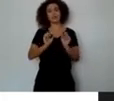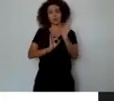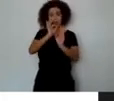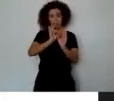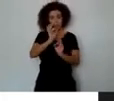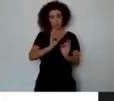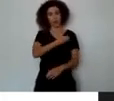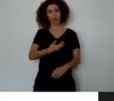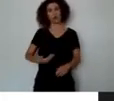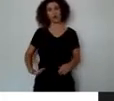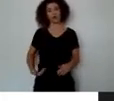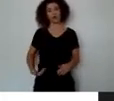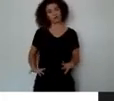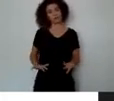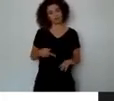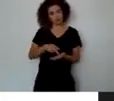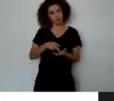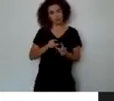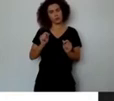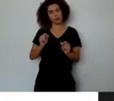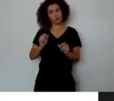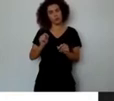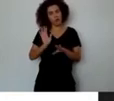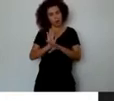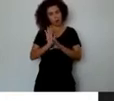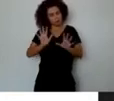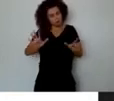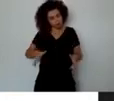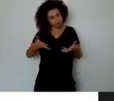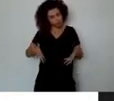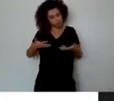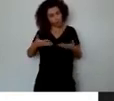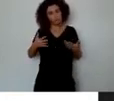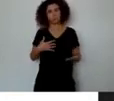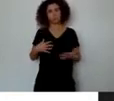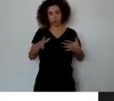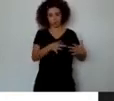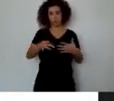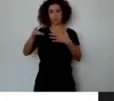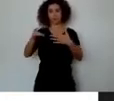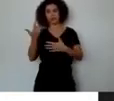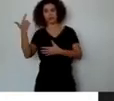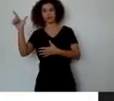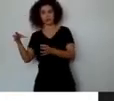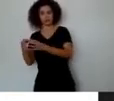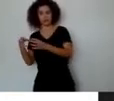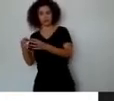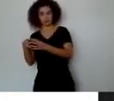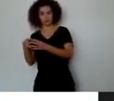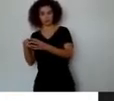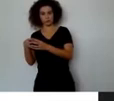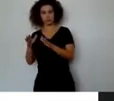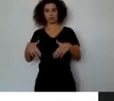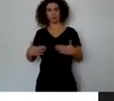que facilitou, que privilegiou essas pessoas em detrimento de outras. Então,